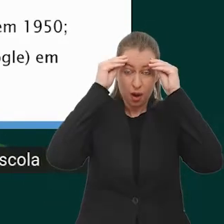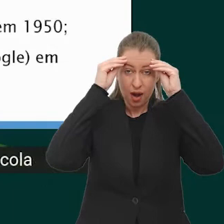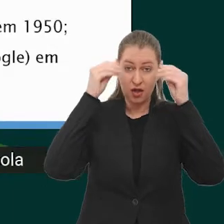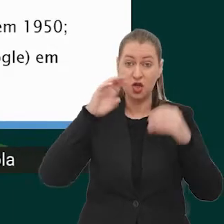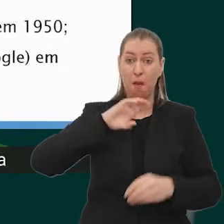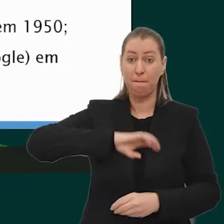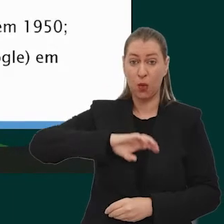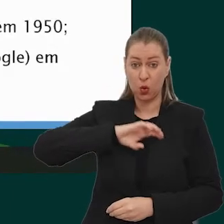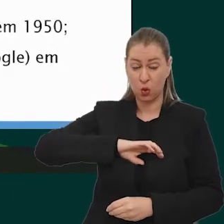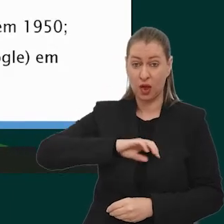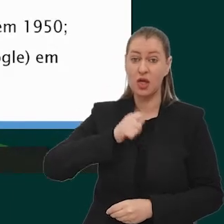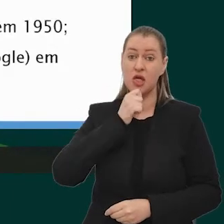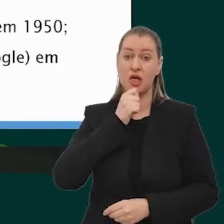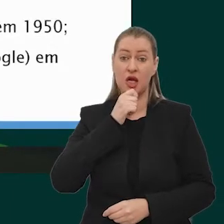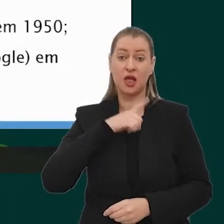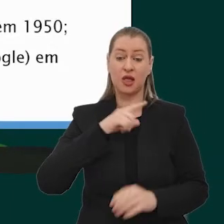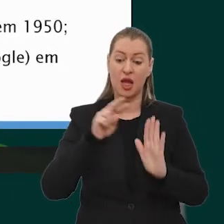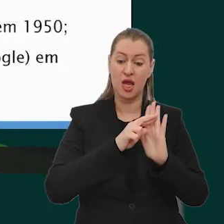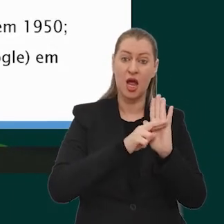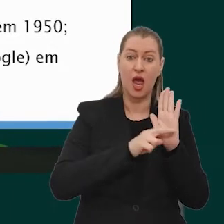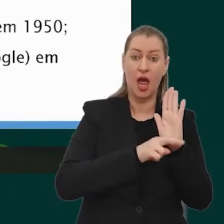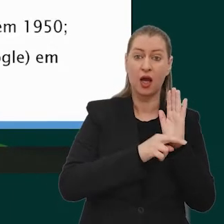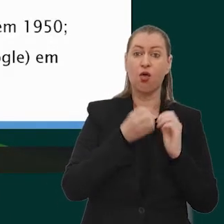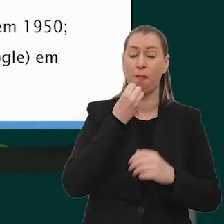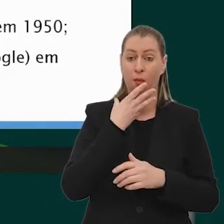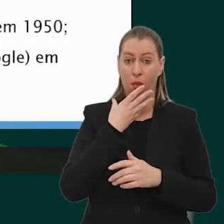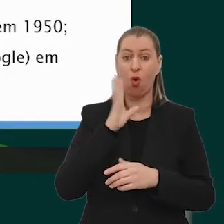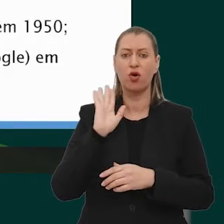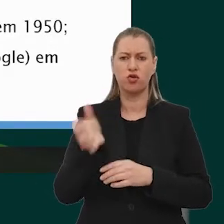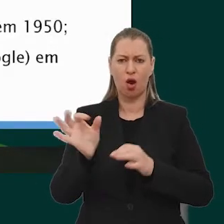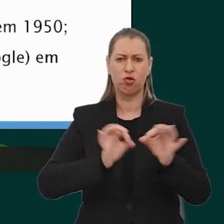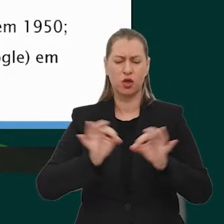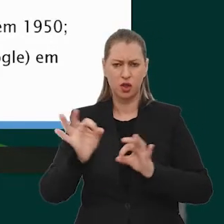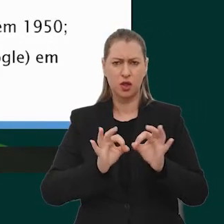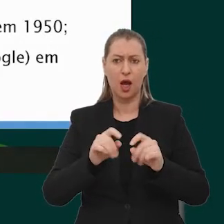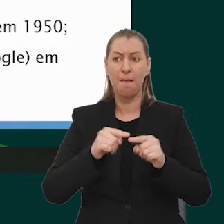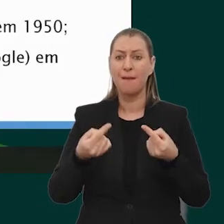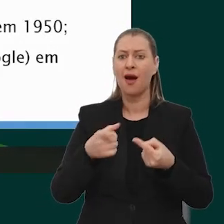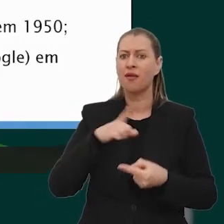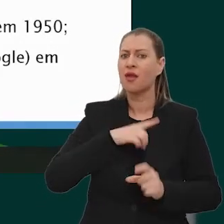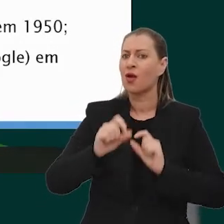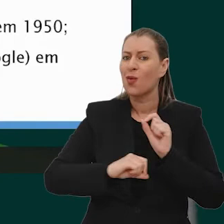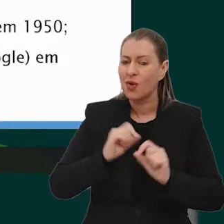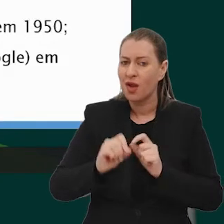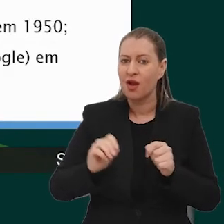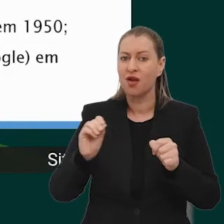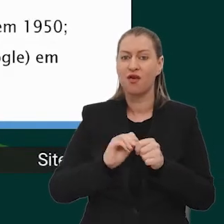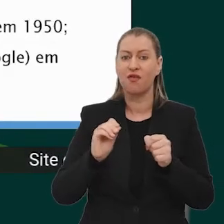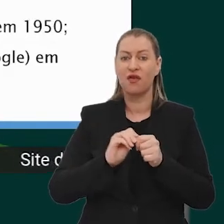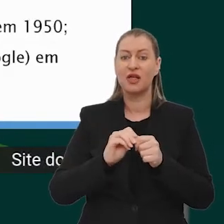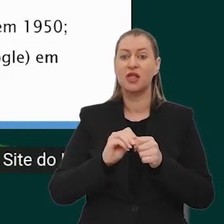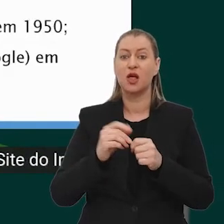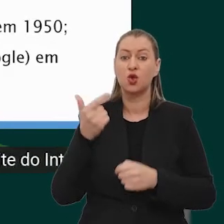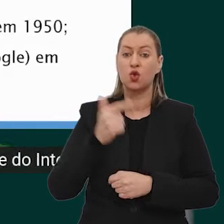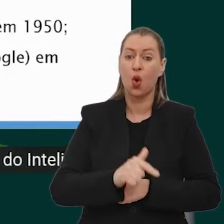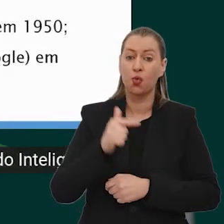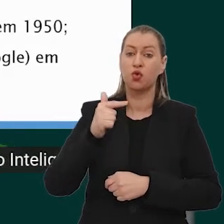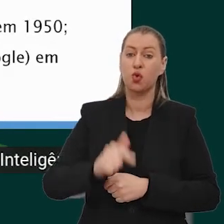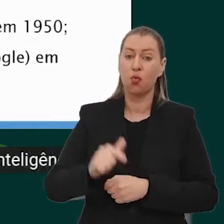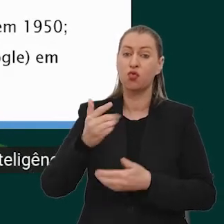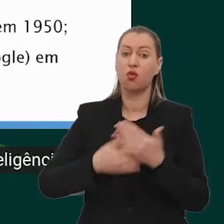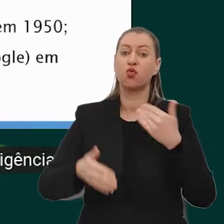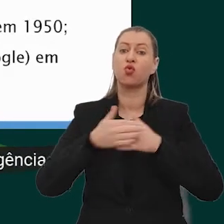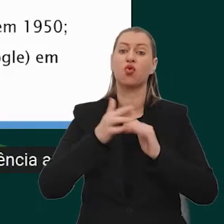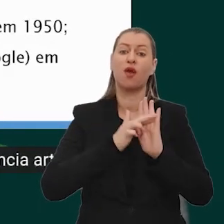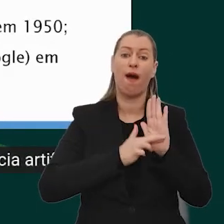que ainda assim tem regras muito boas, já definidas, mas vocês têm que fazer exaustivamente todas as regras